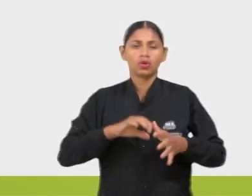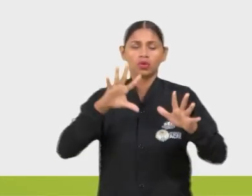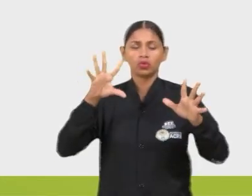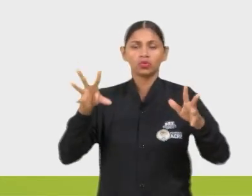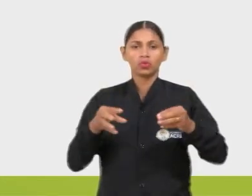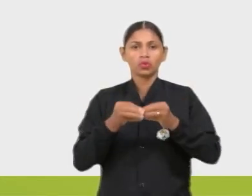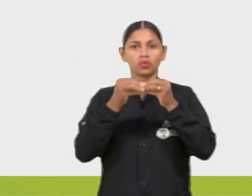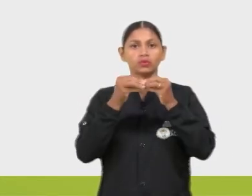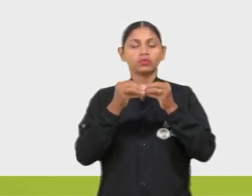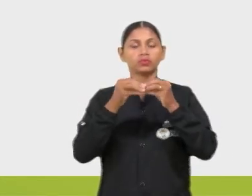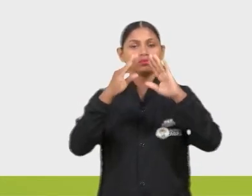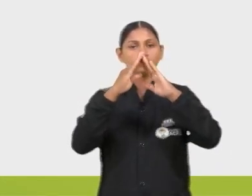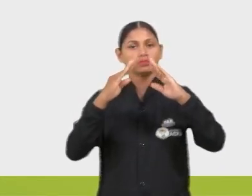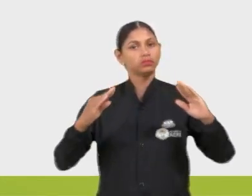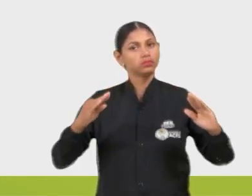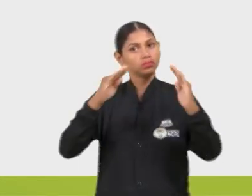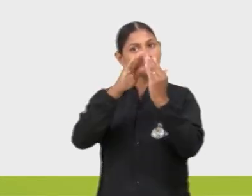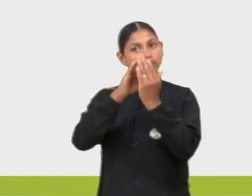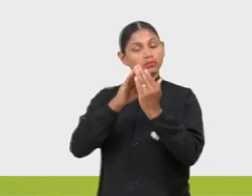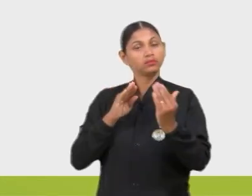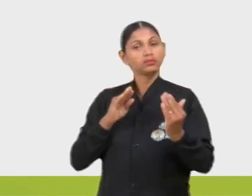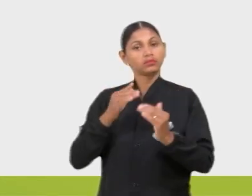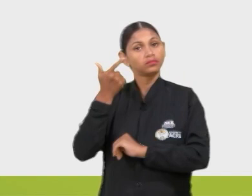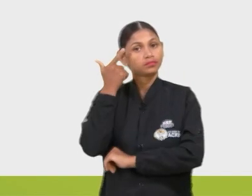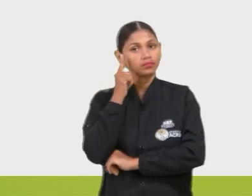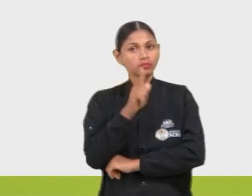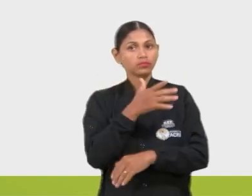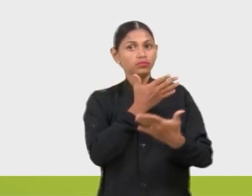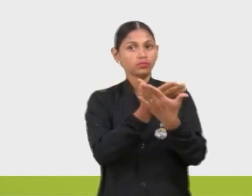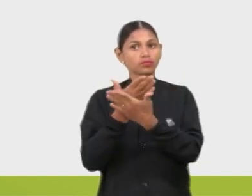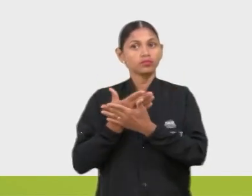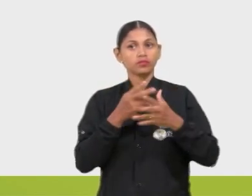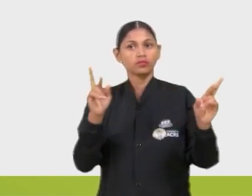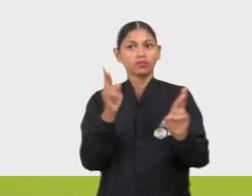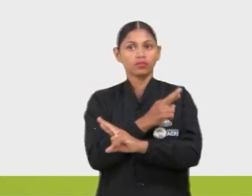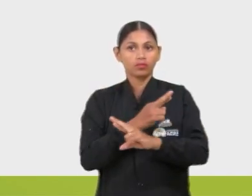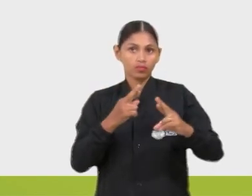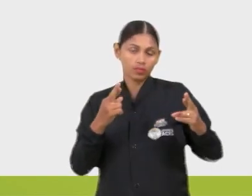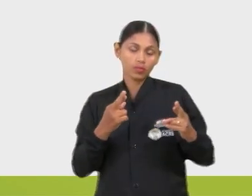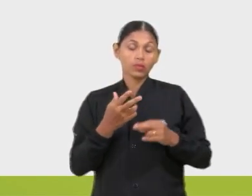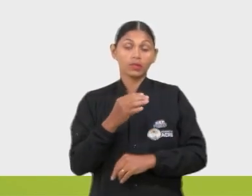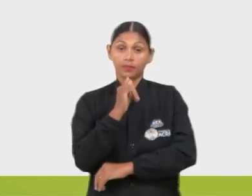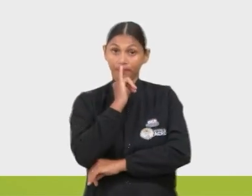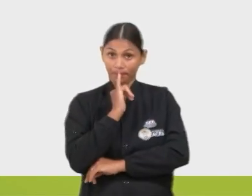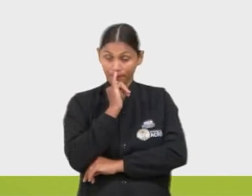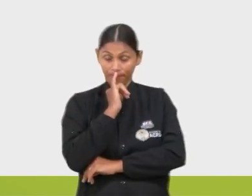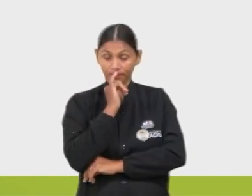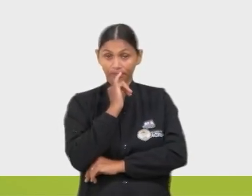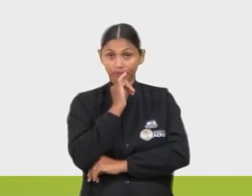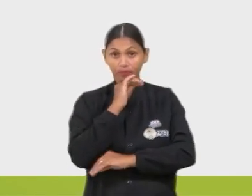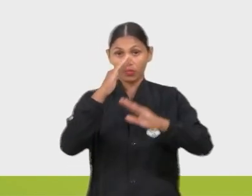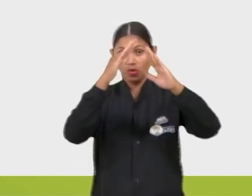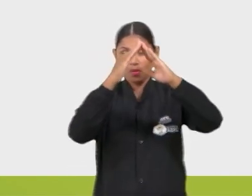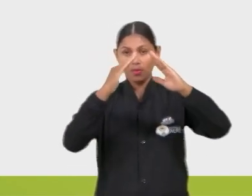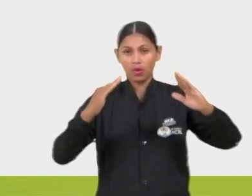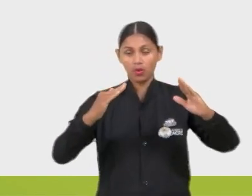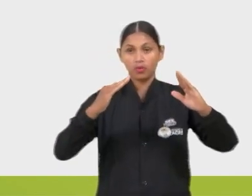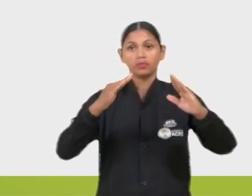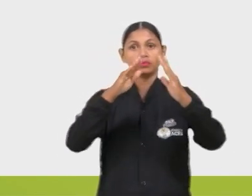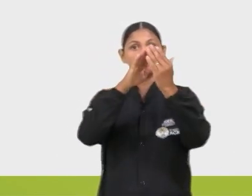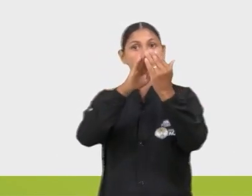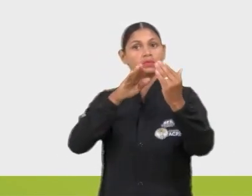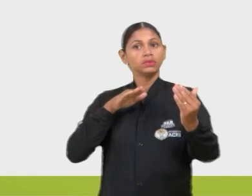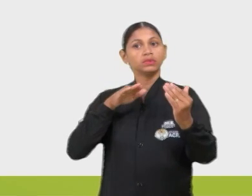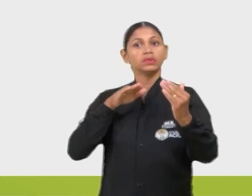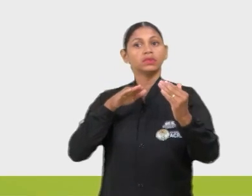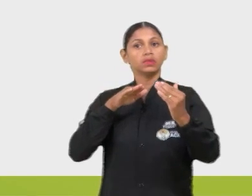pirâmides aí, ó. E a gente consegue trabalhar com algumas outras relações também, ó. Por exemplo, uma pirâmide é dita reta quando as arestas